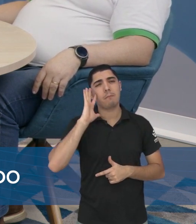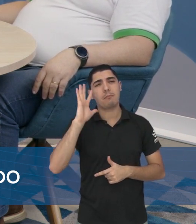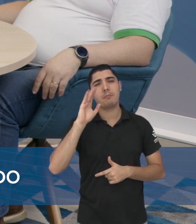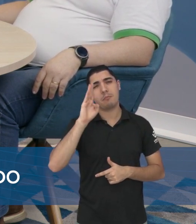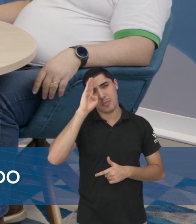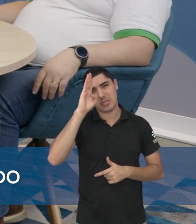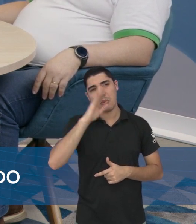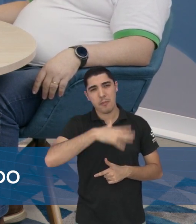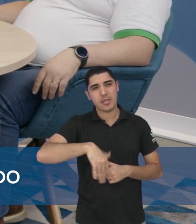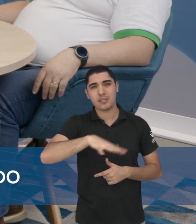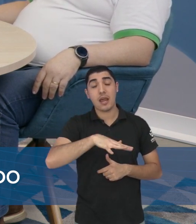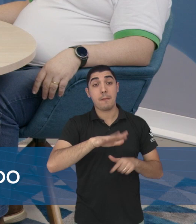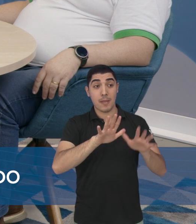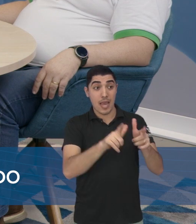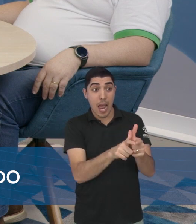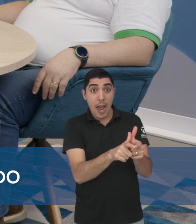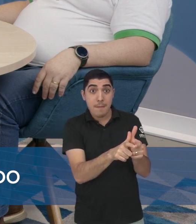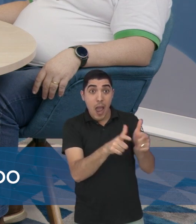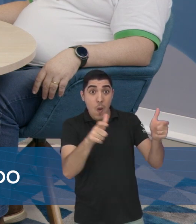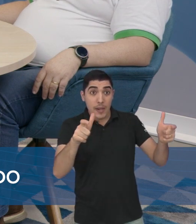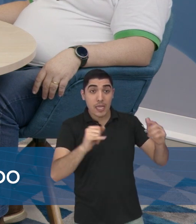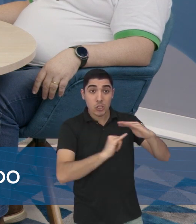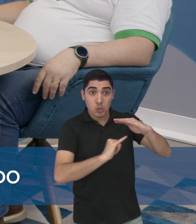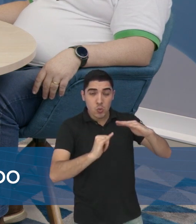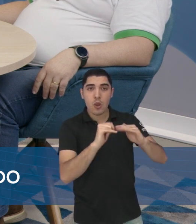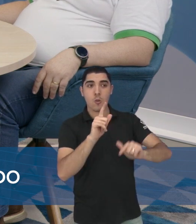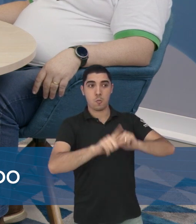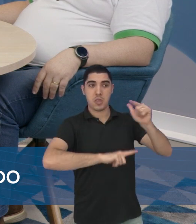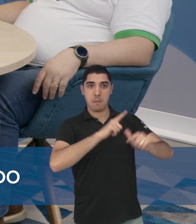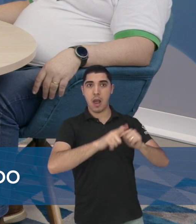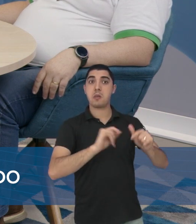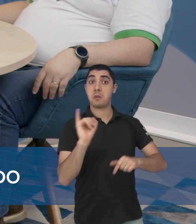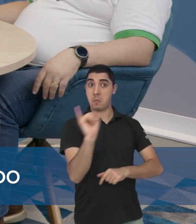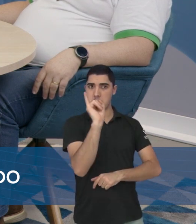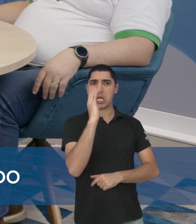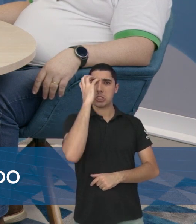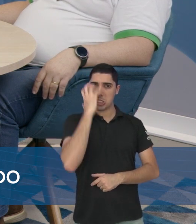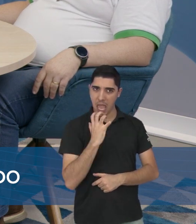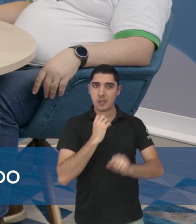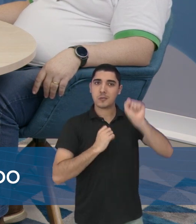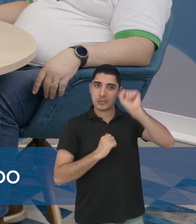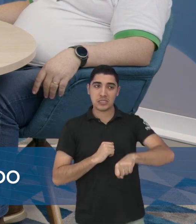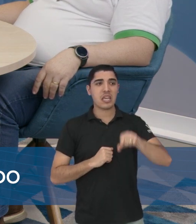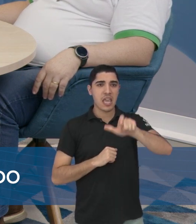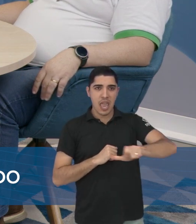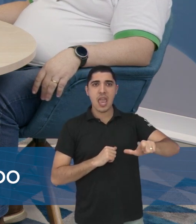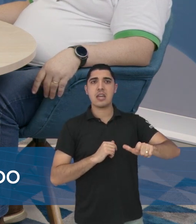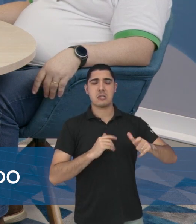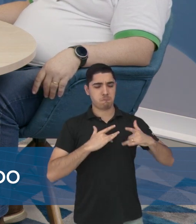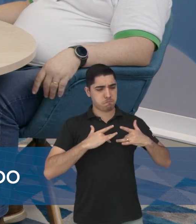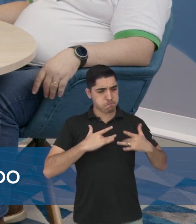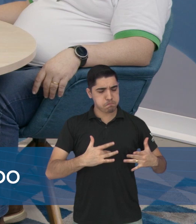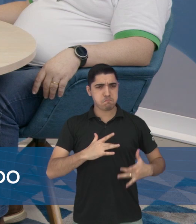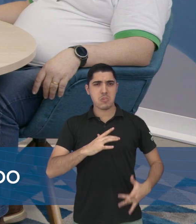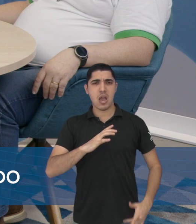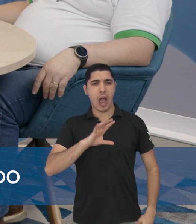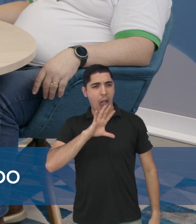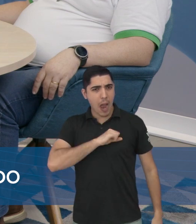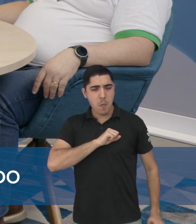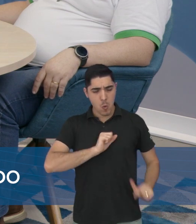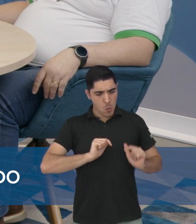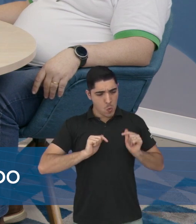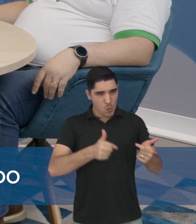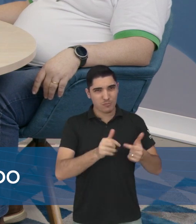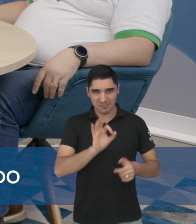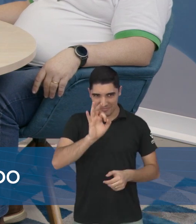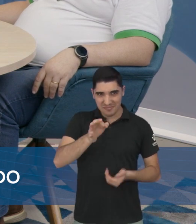mas a grande maioria realizam trabalhos muito sérios, colocam muito amor, de coração, que estão ali no dia a dia,